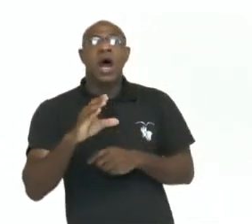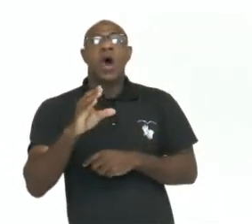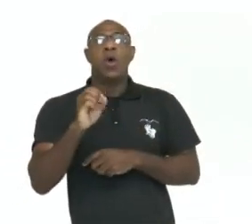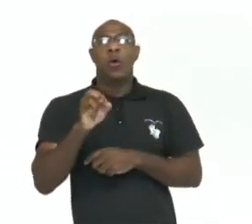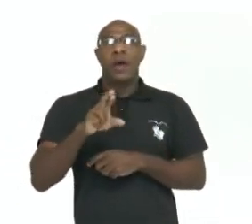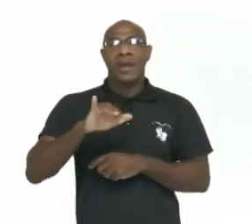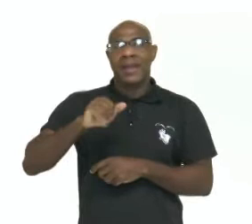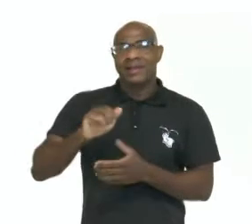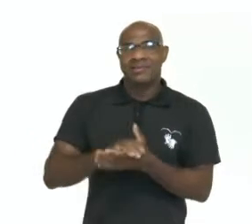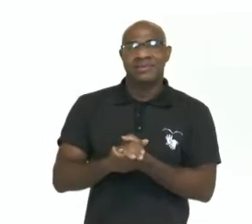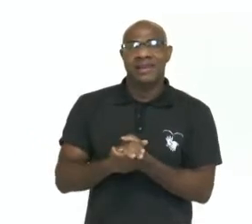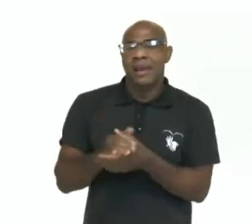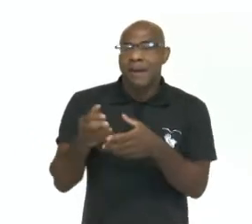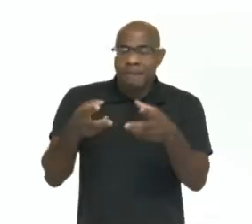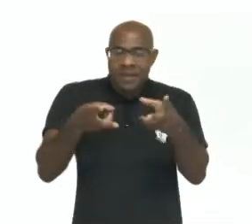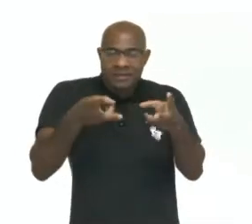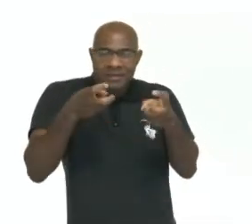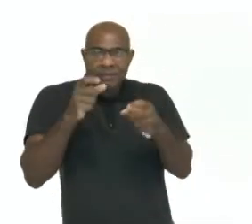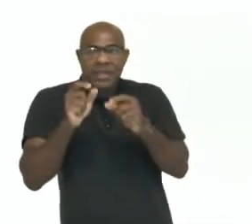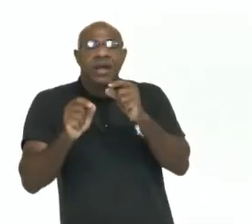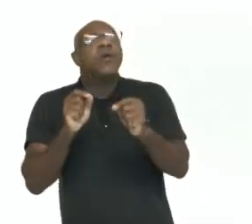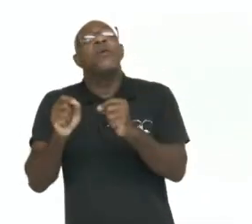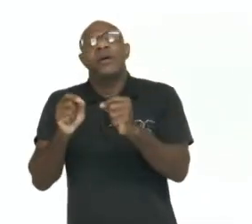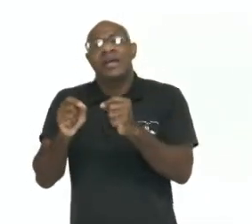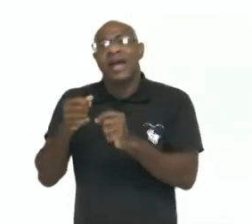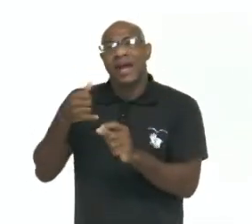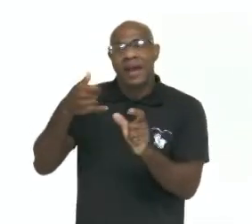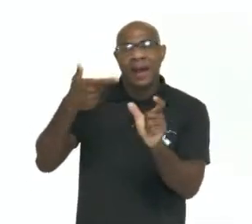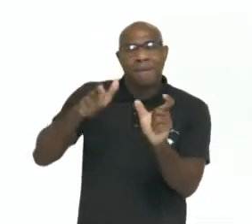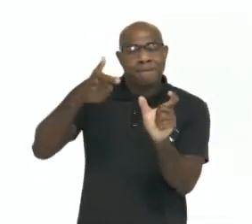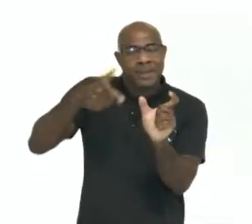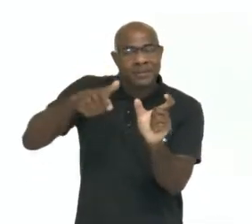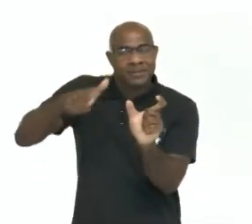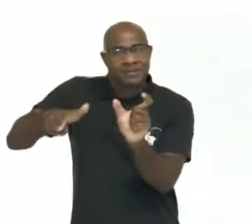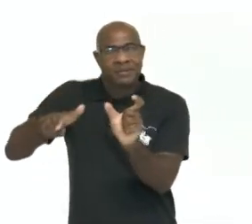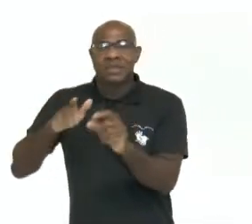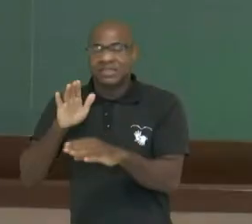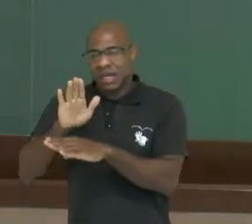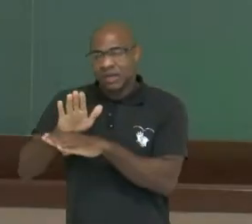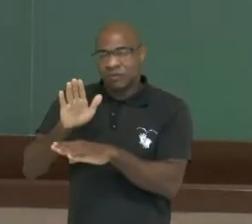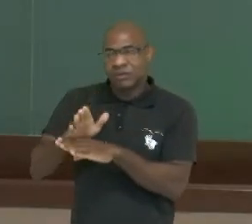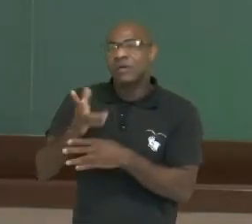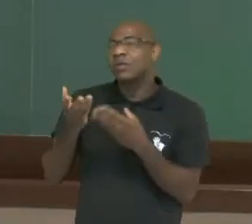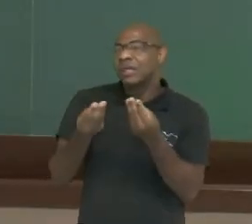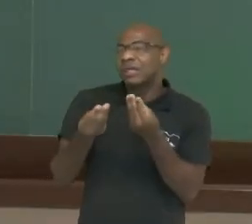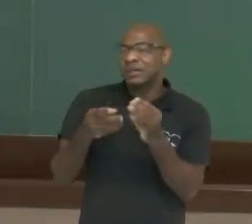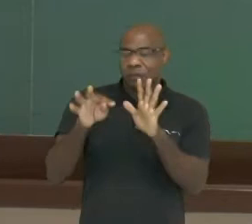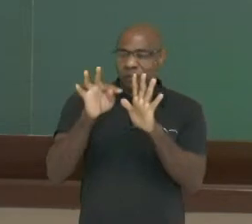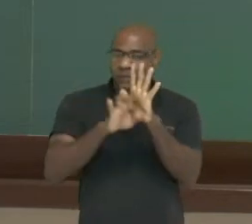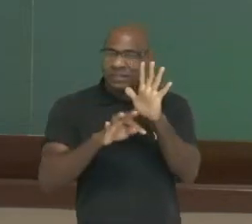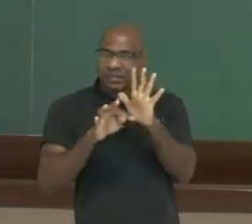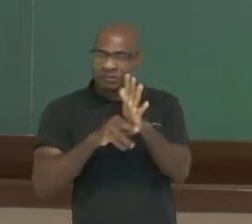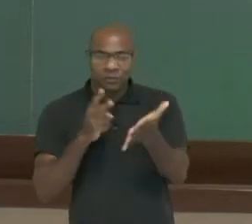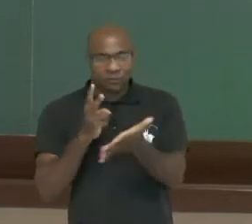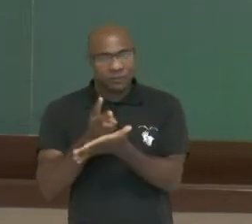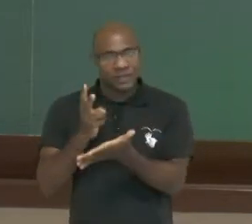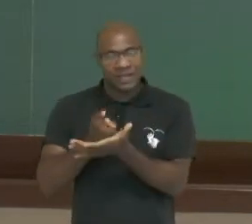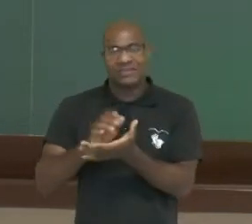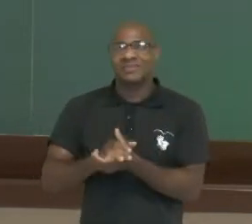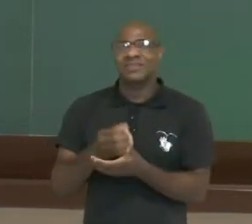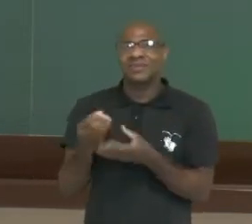Identificar repetições ou substituições que contribuem para a continuidade de um texto. Então hoje vai trabalhar com